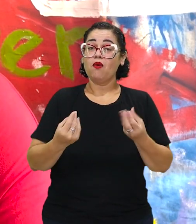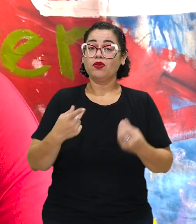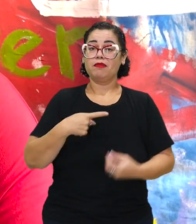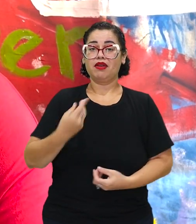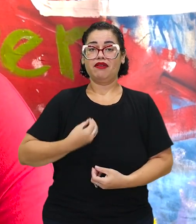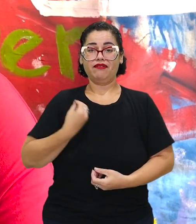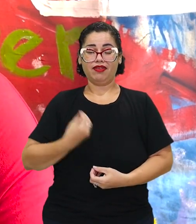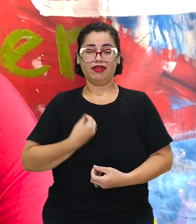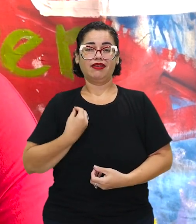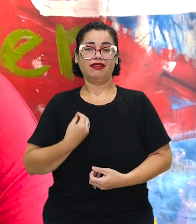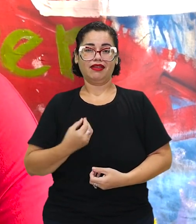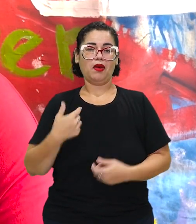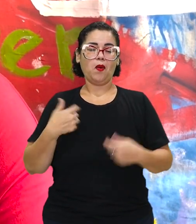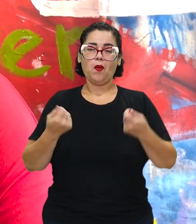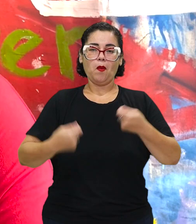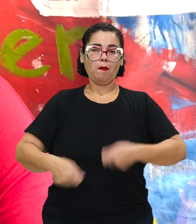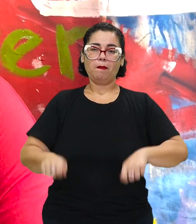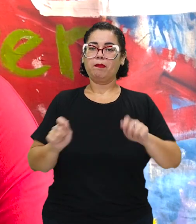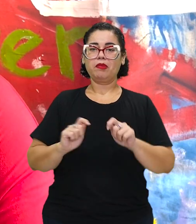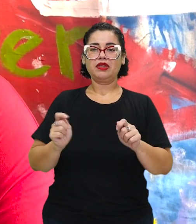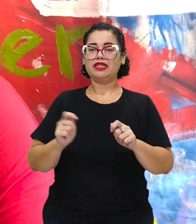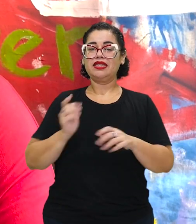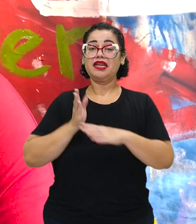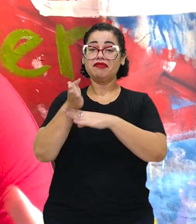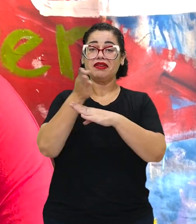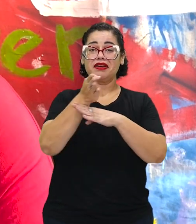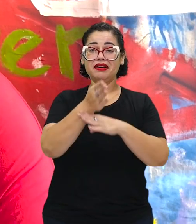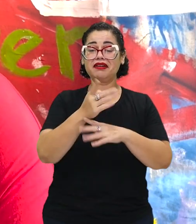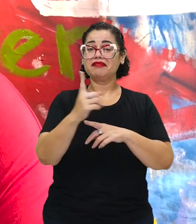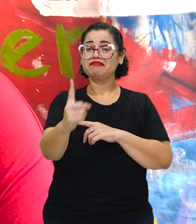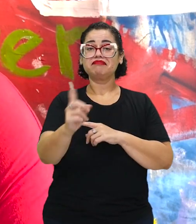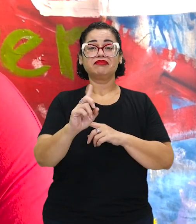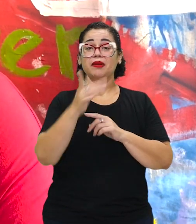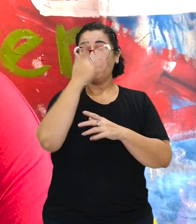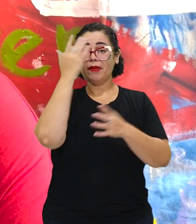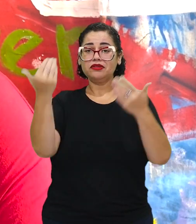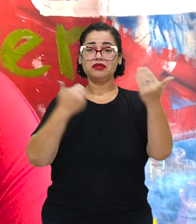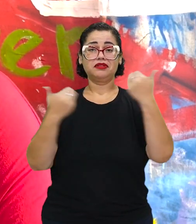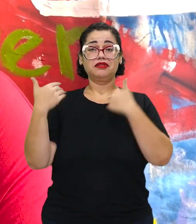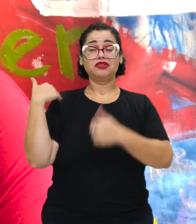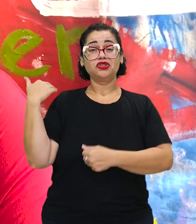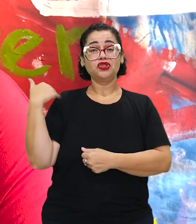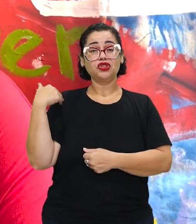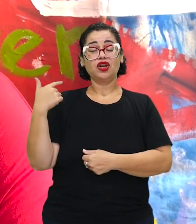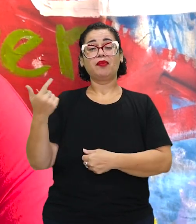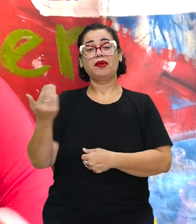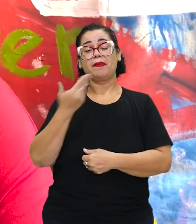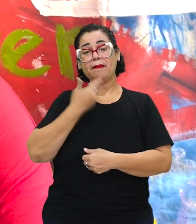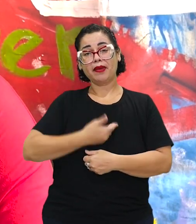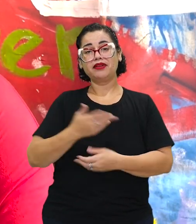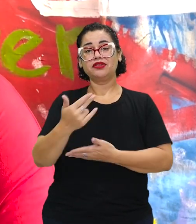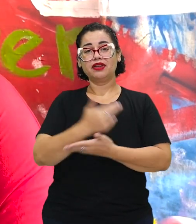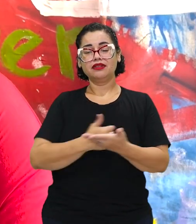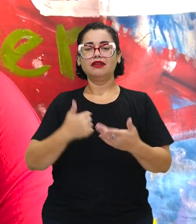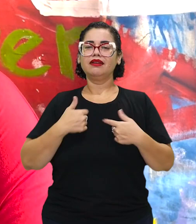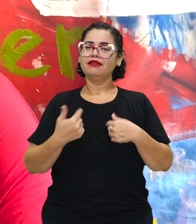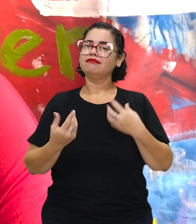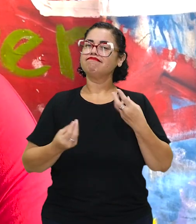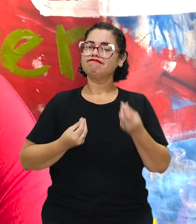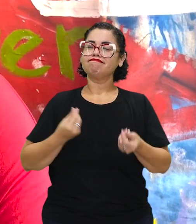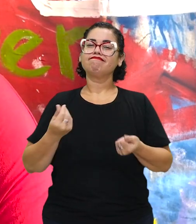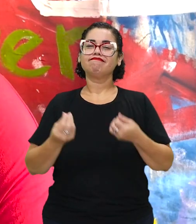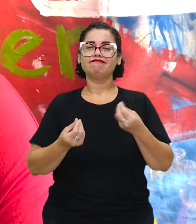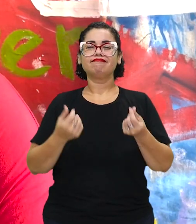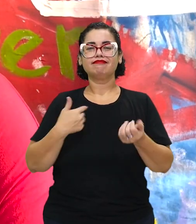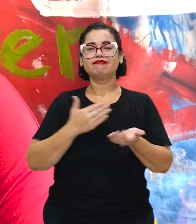vida, porque eu não precisava ir até as pessoas chegavam até mim. E aí, com isso,